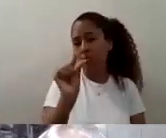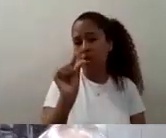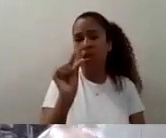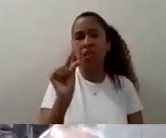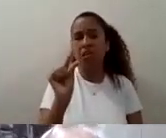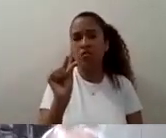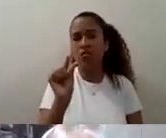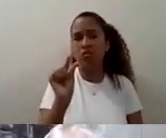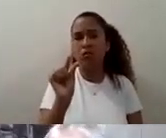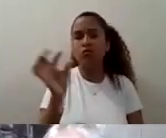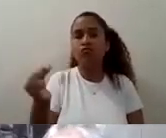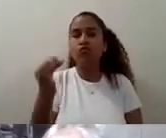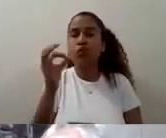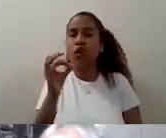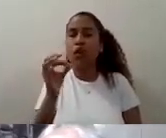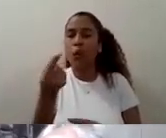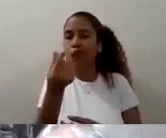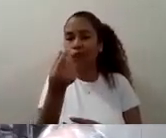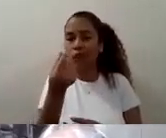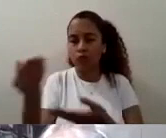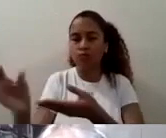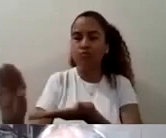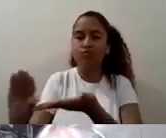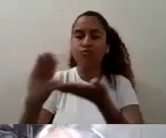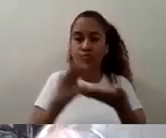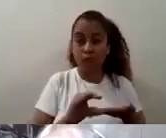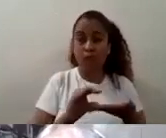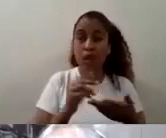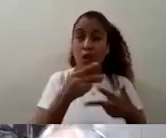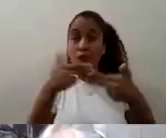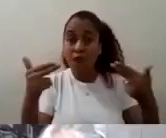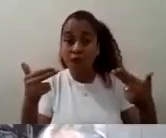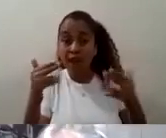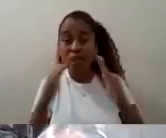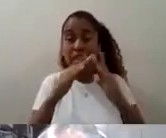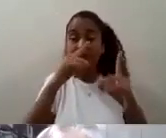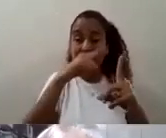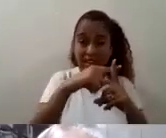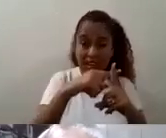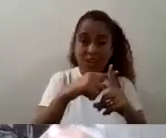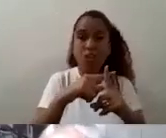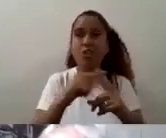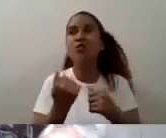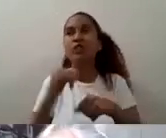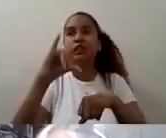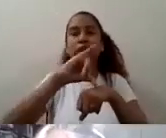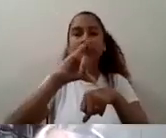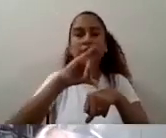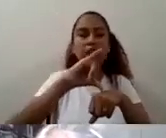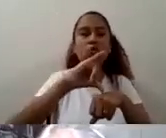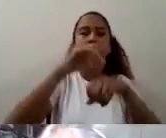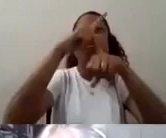simbólica bonificação. Então, tiveram muitas igrejas, comunidades, centros paroquiais que